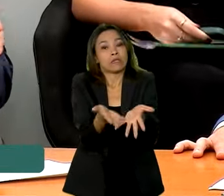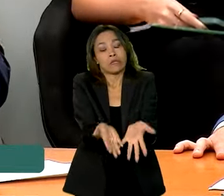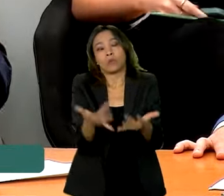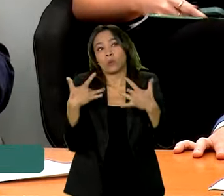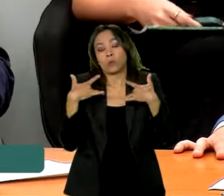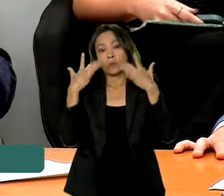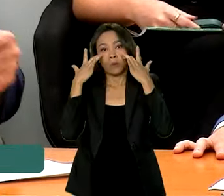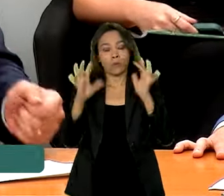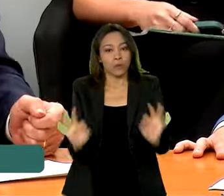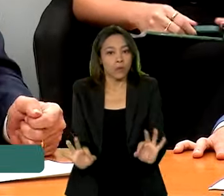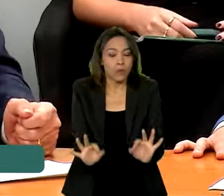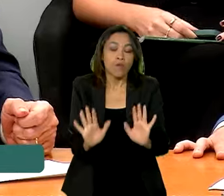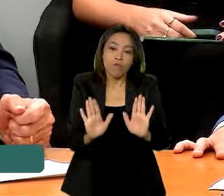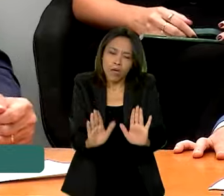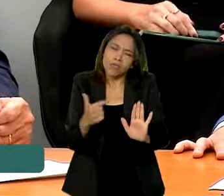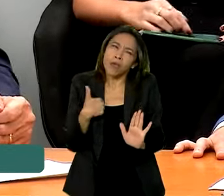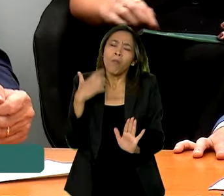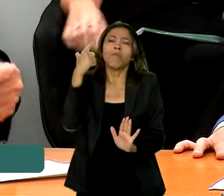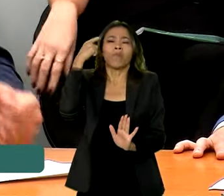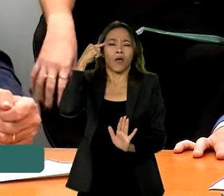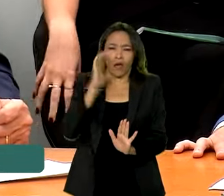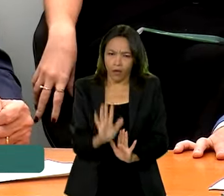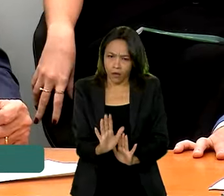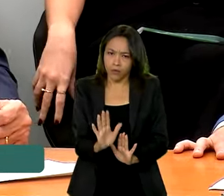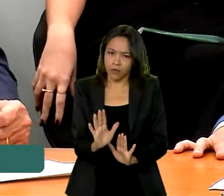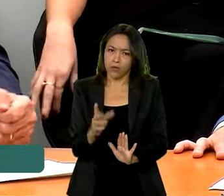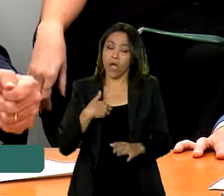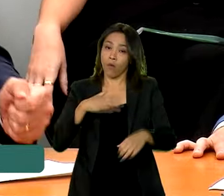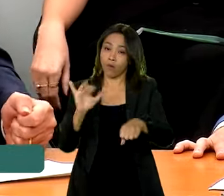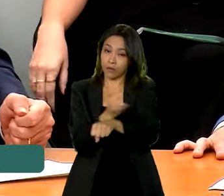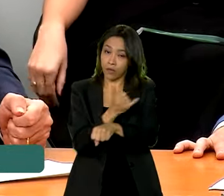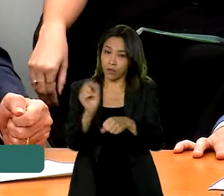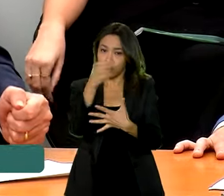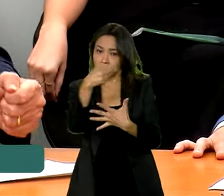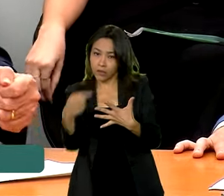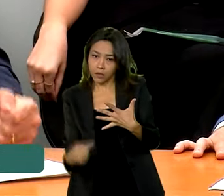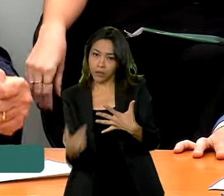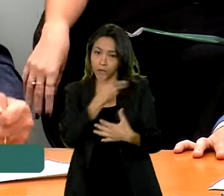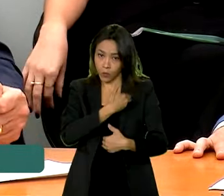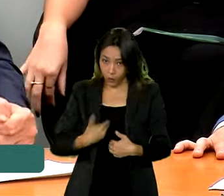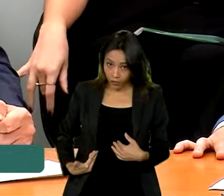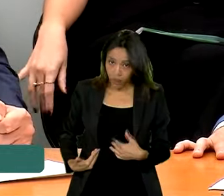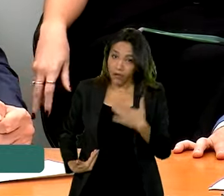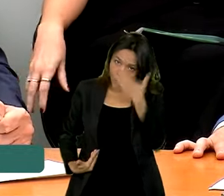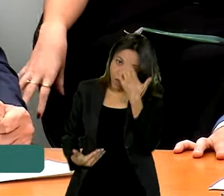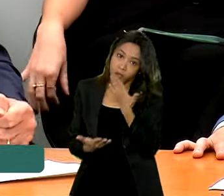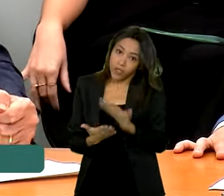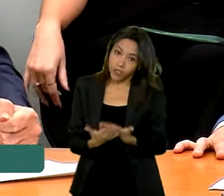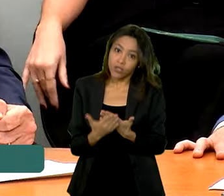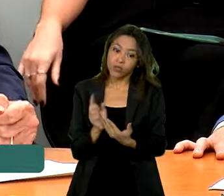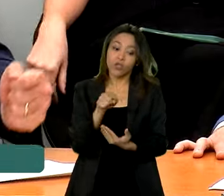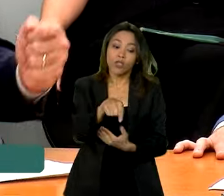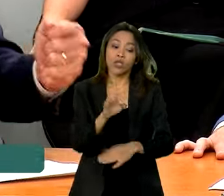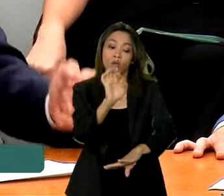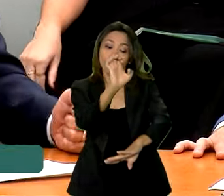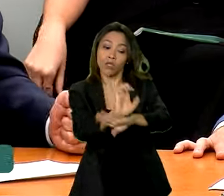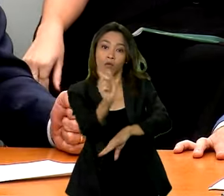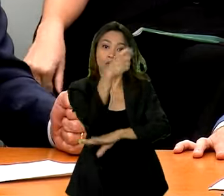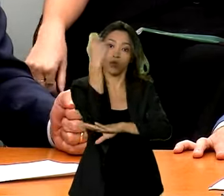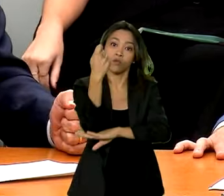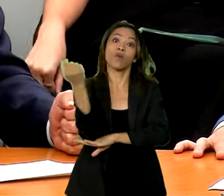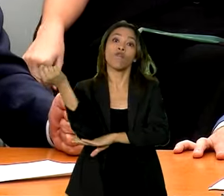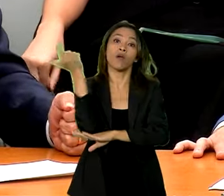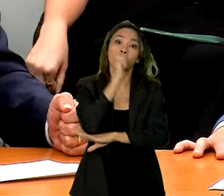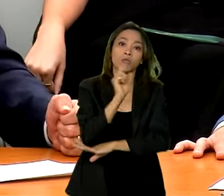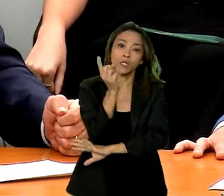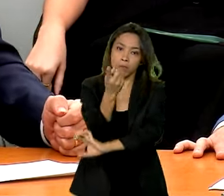mas eu penso que com as medidas que o governo federal está tomando, eu acredito numa recuperação mais rápida do que os